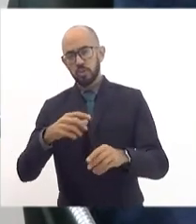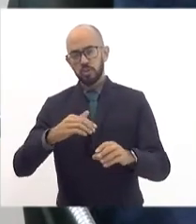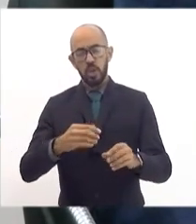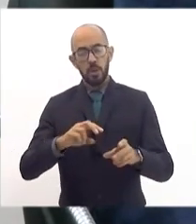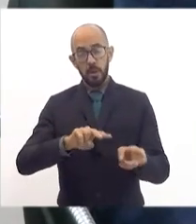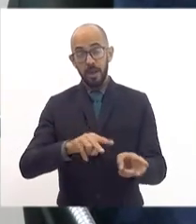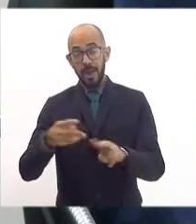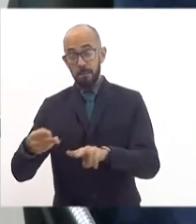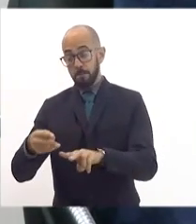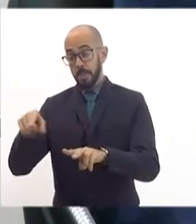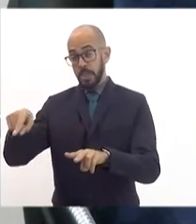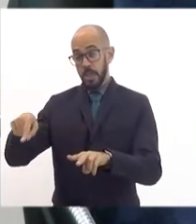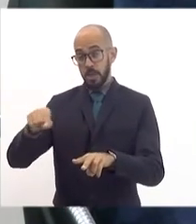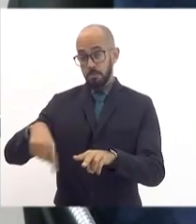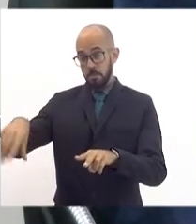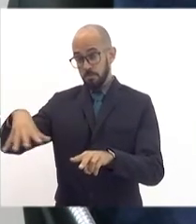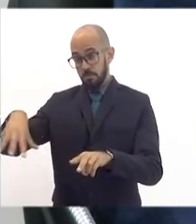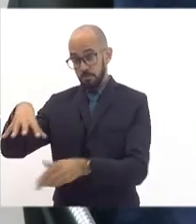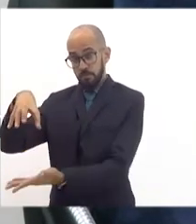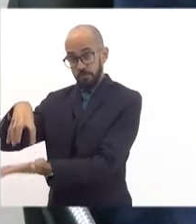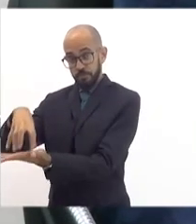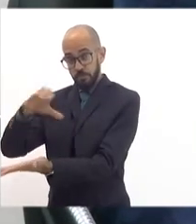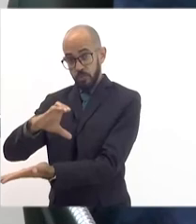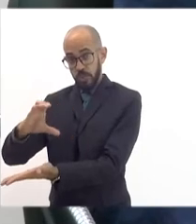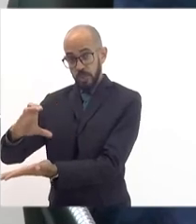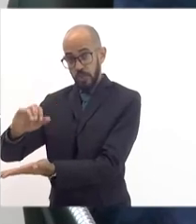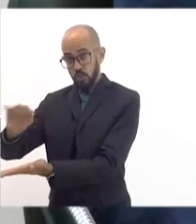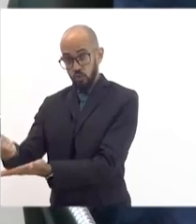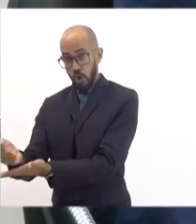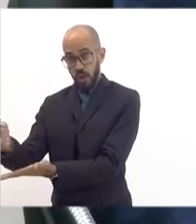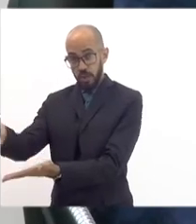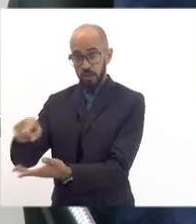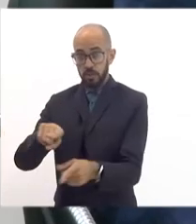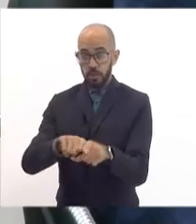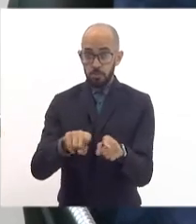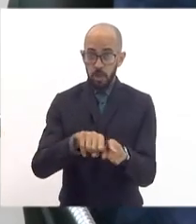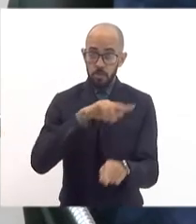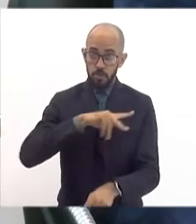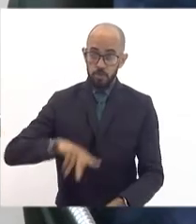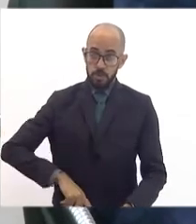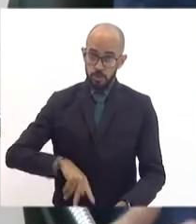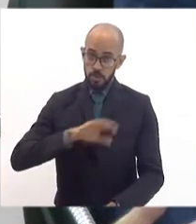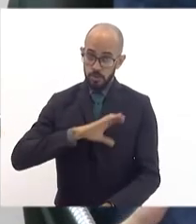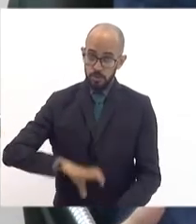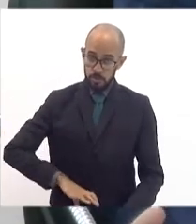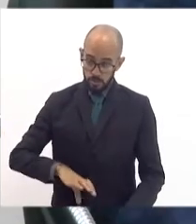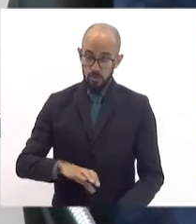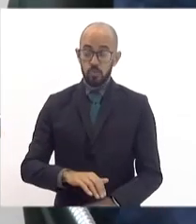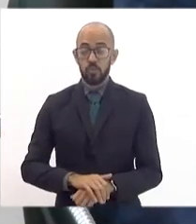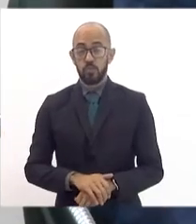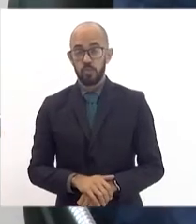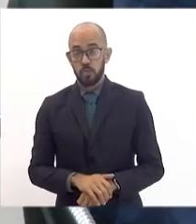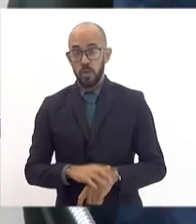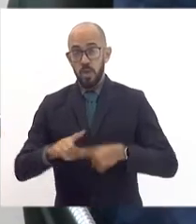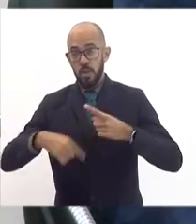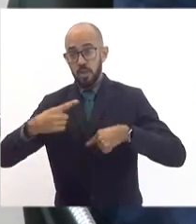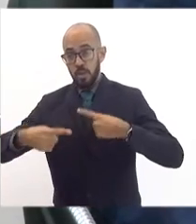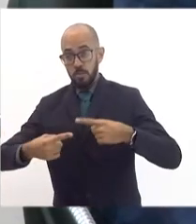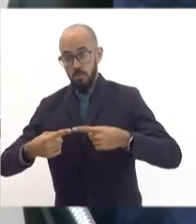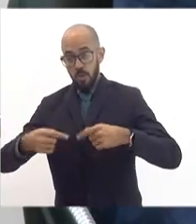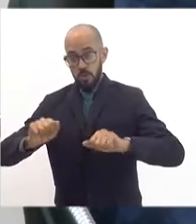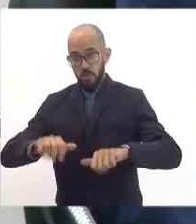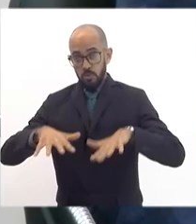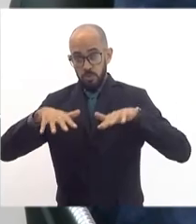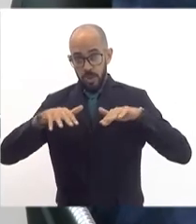para Comissão de Constituição e Justiça, encaminha para a presidência. E depois o plenário,